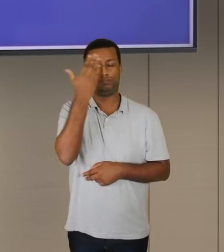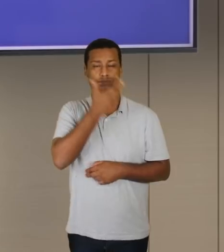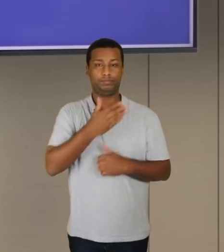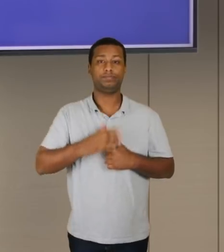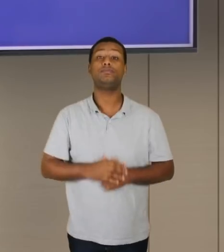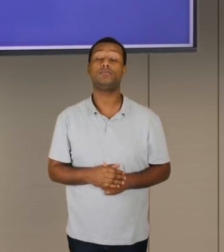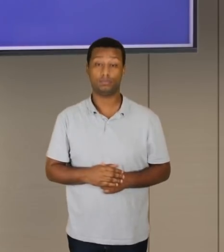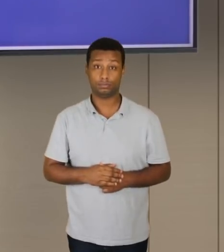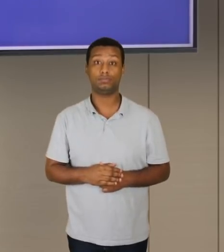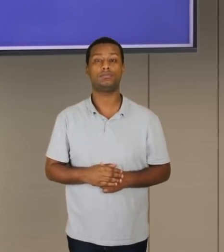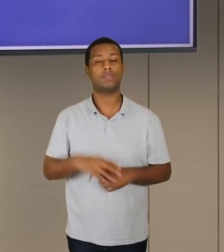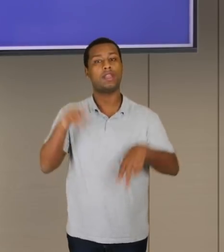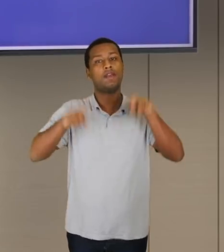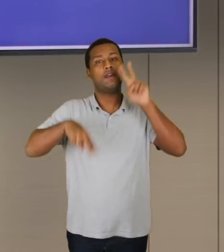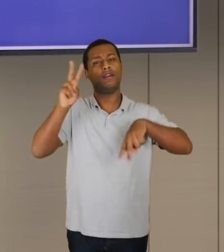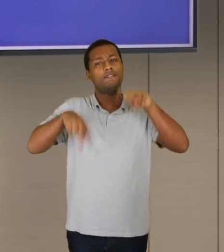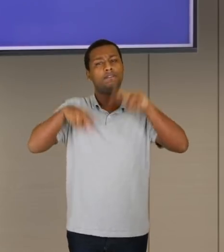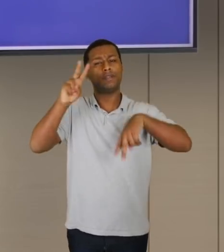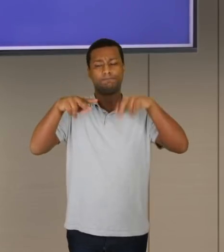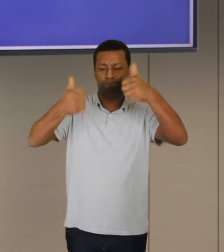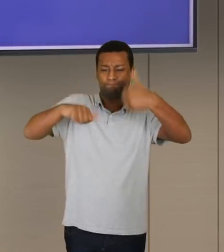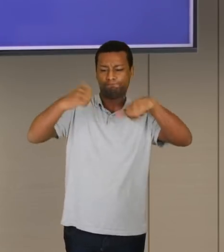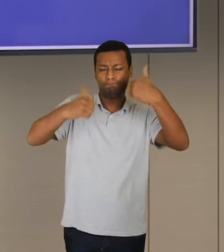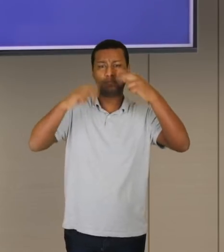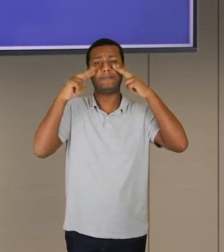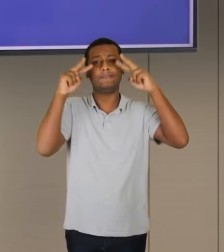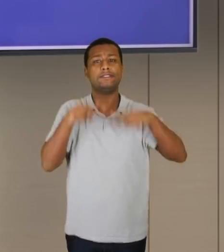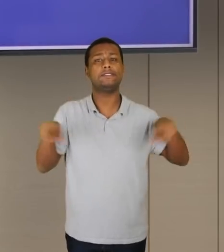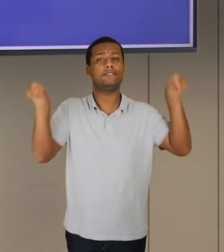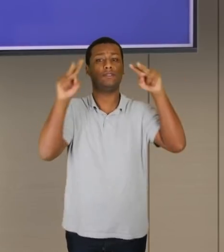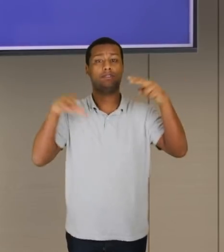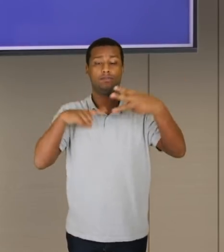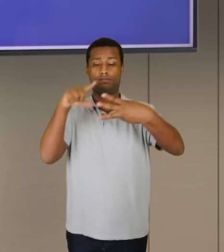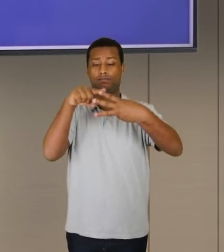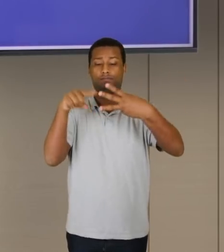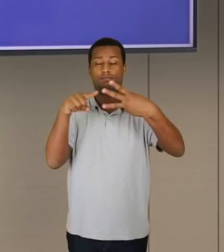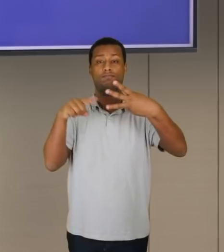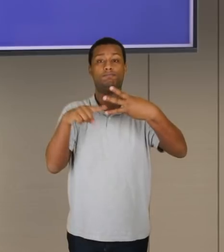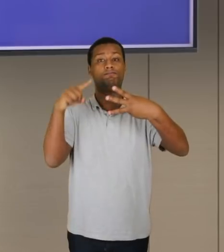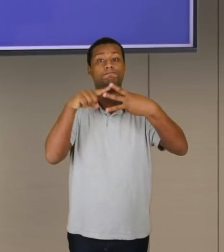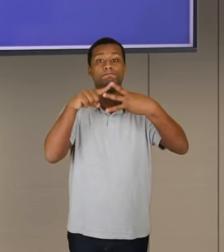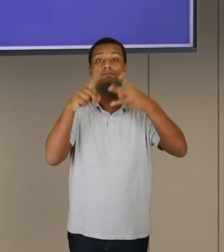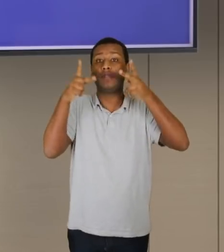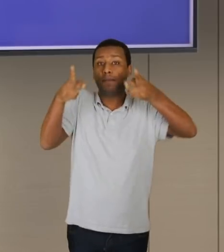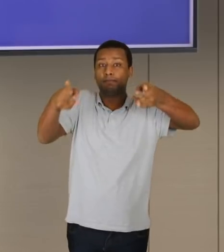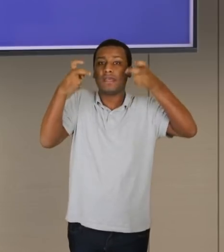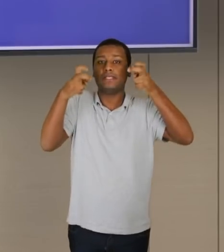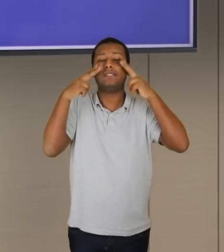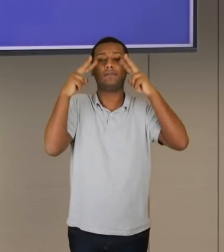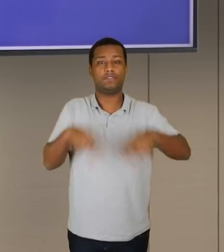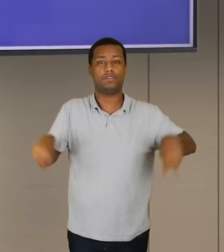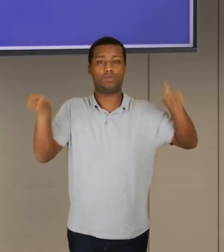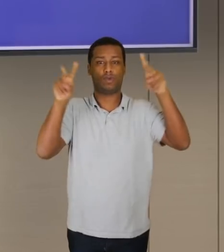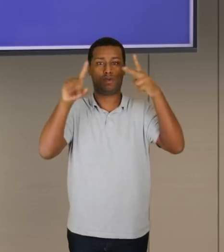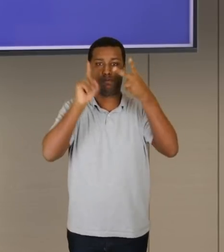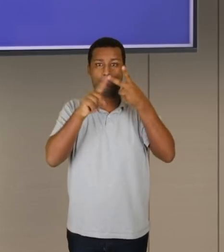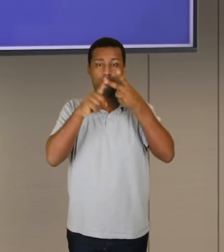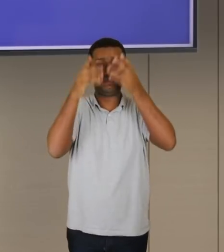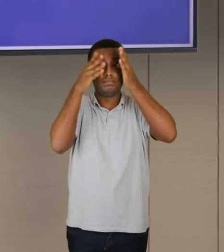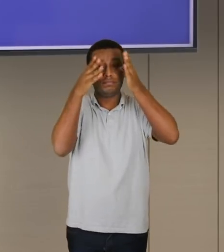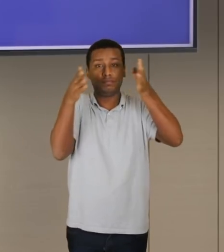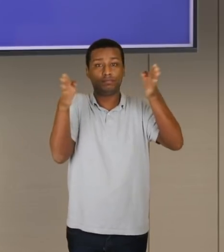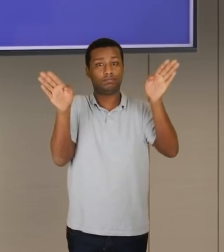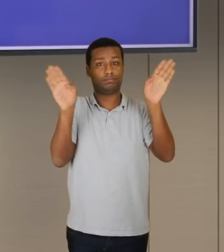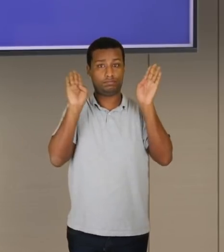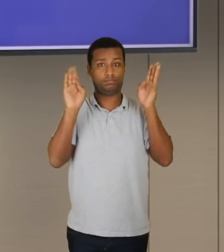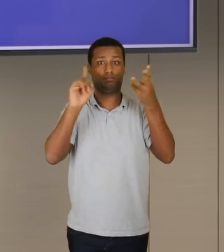olhos. Então, ela tem um resquício visual que dá a ela uma certa funcionalidade, mas ela